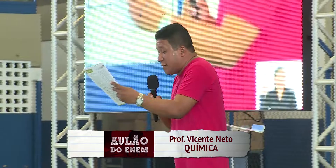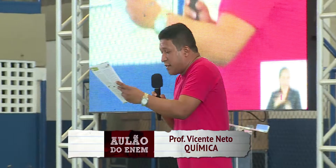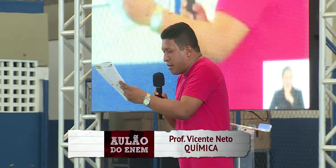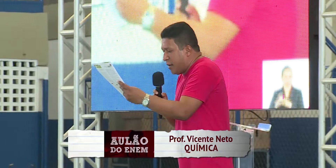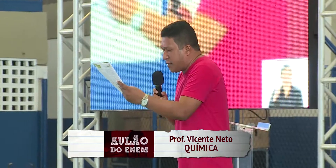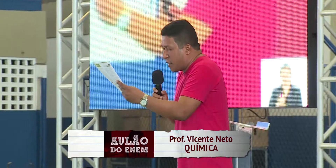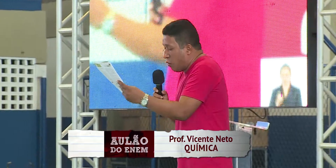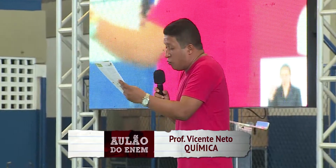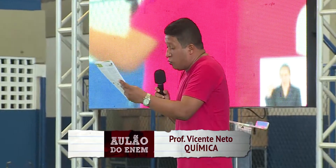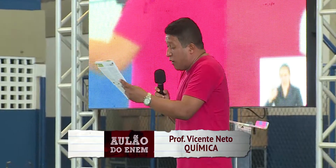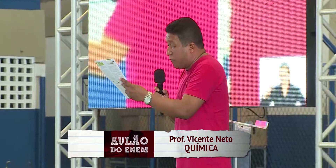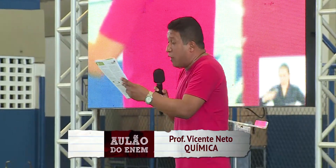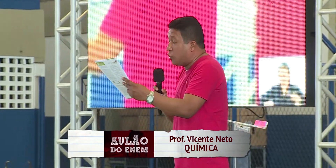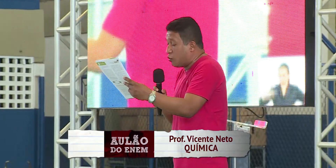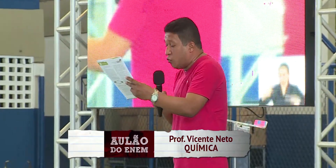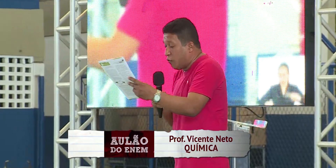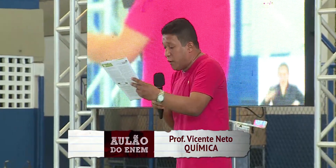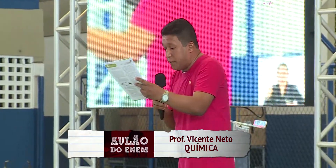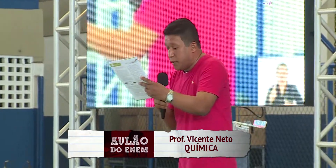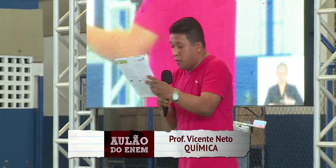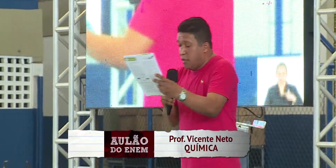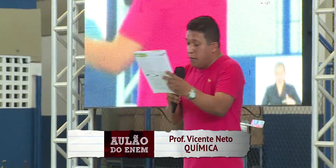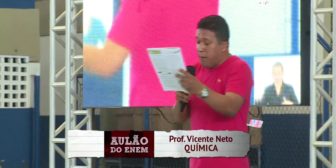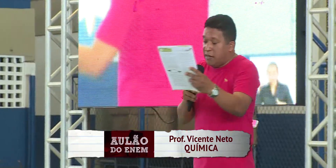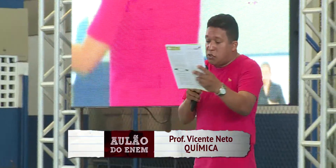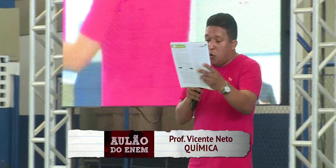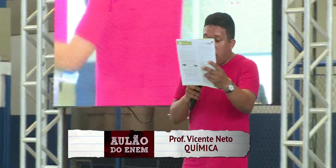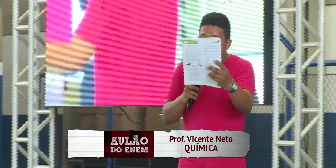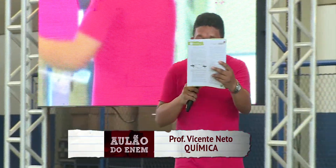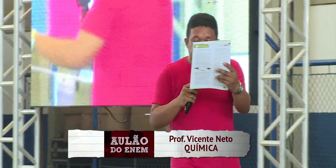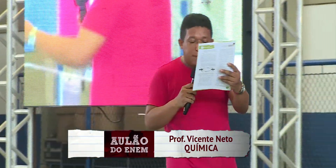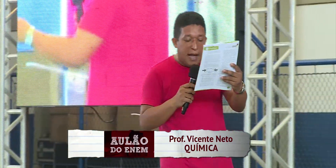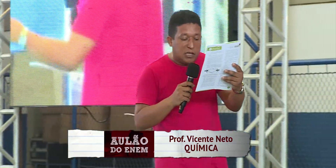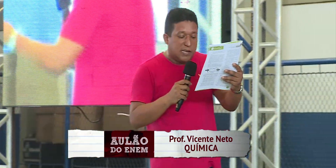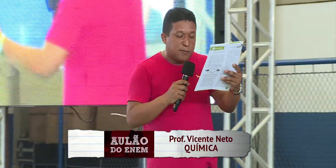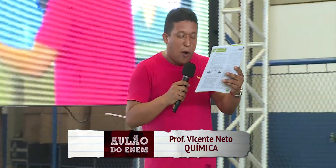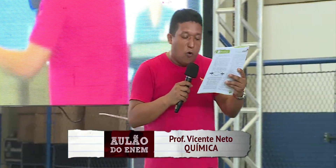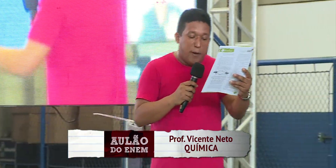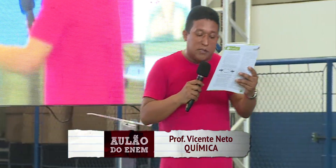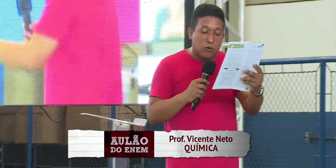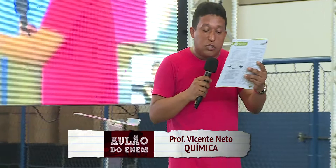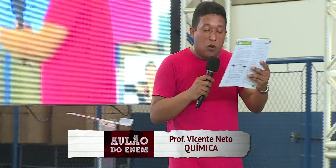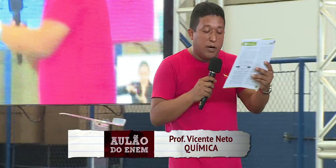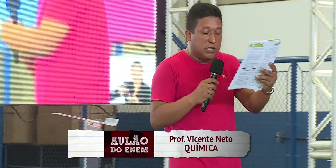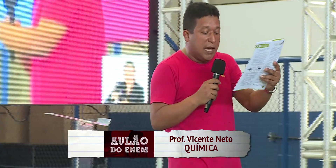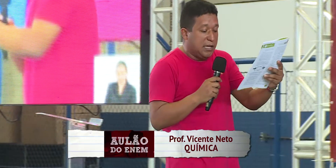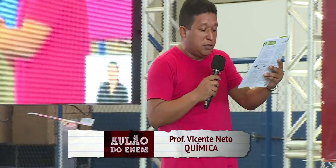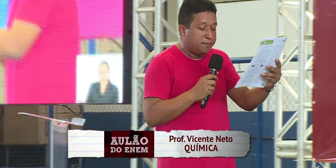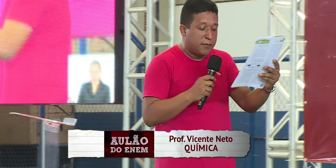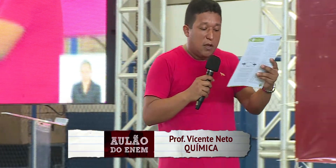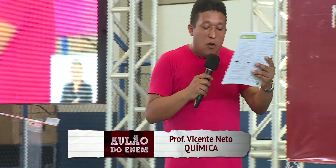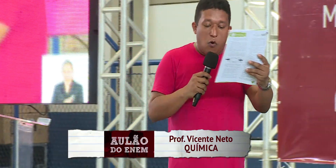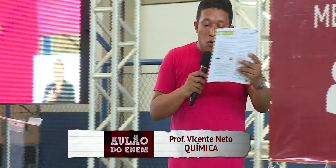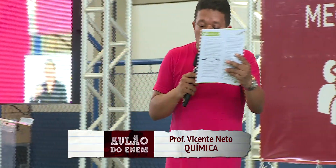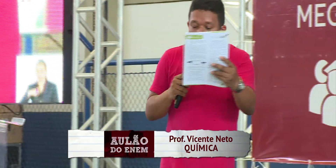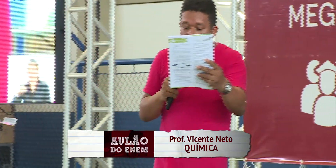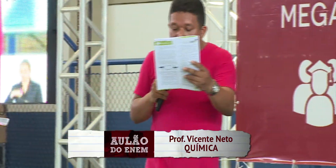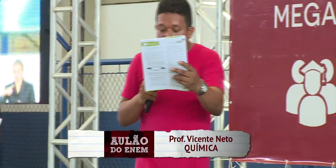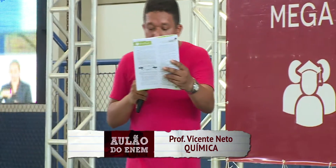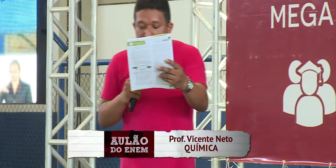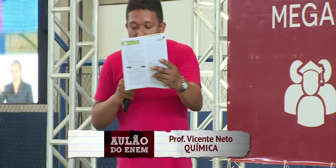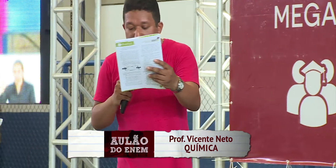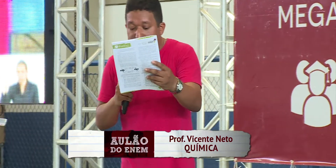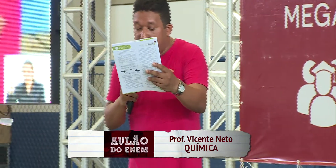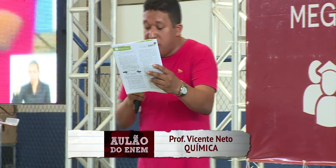uma exacerbação do efeito estufa, passou a fazer parte das preocupações da humanidade, com